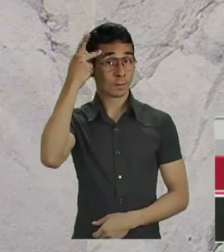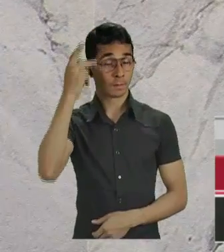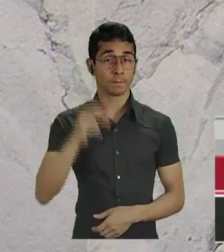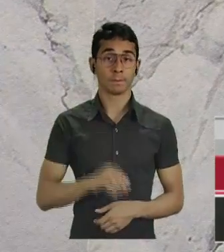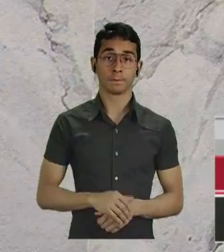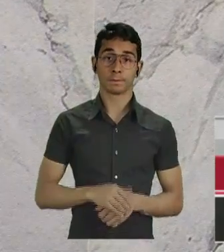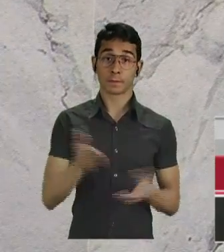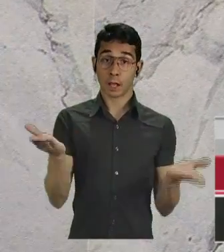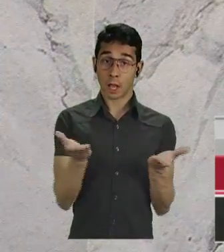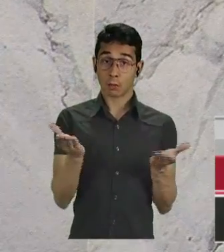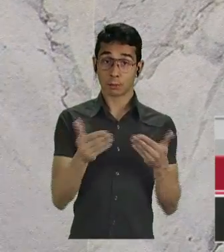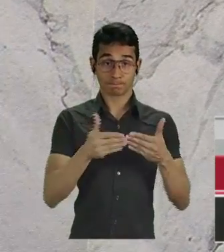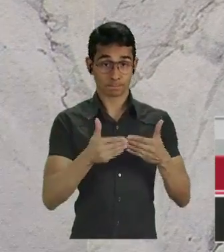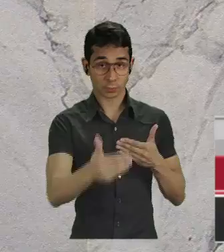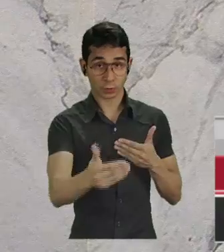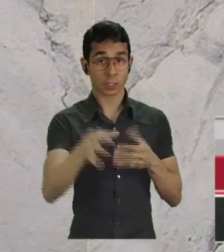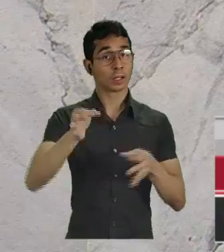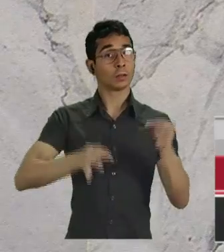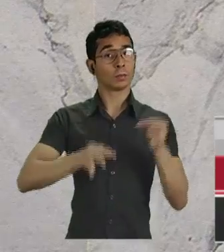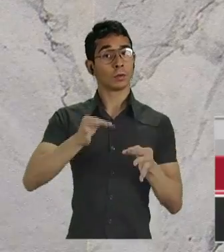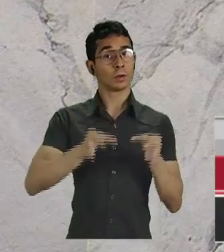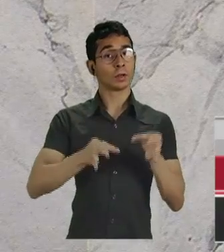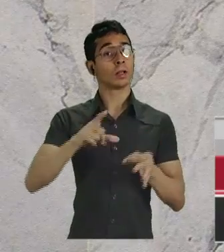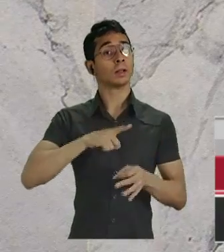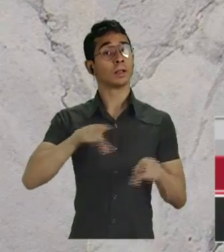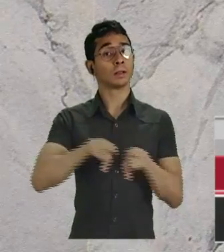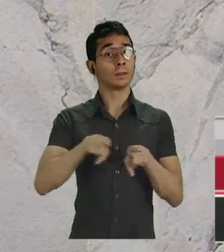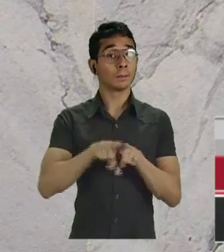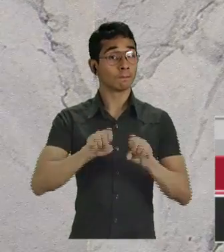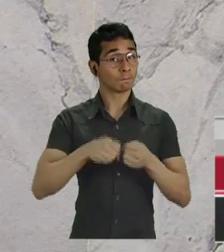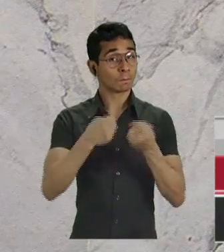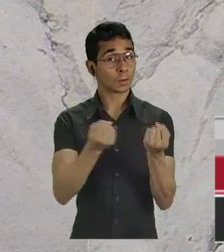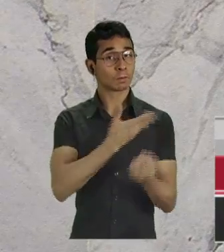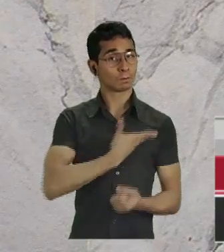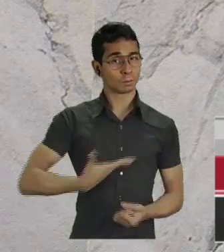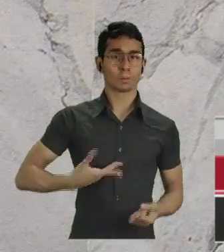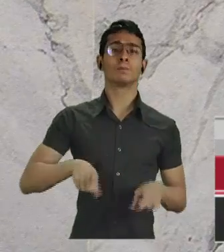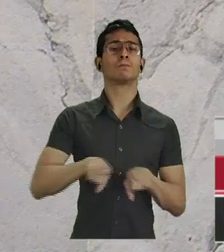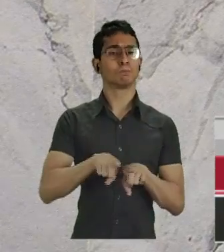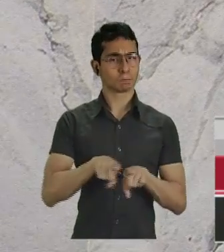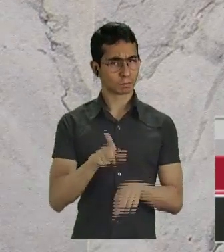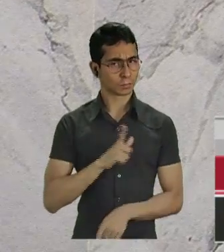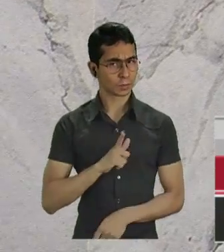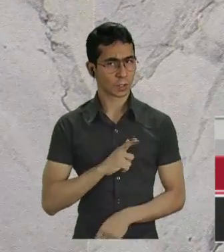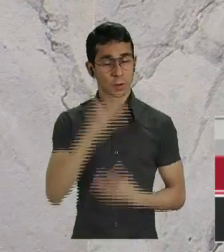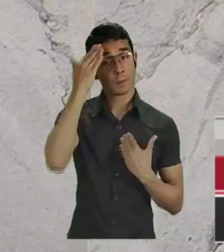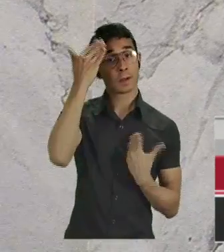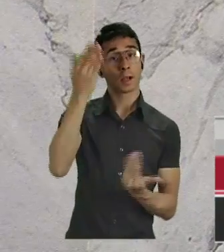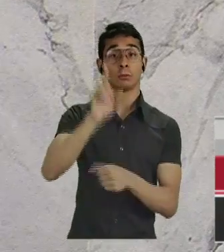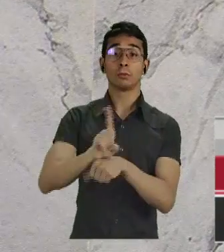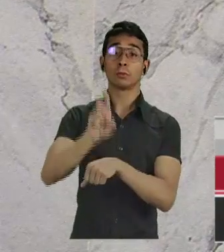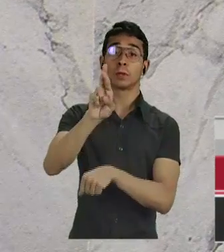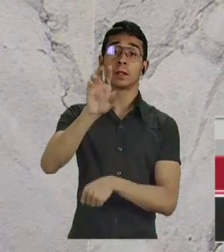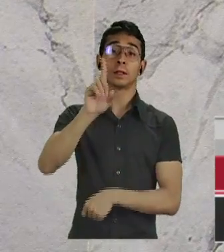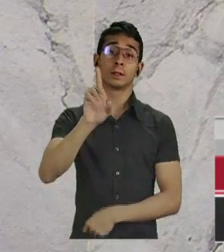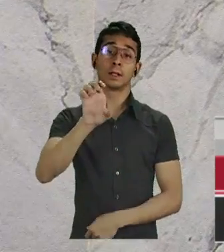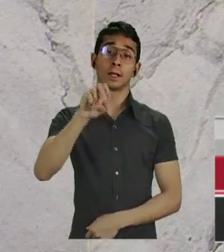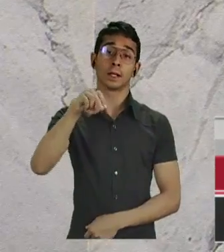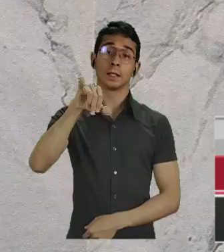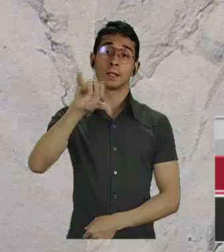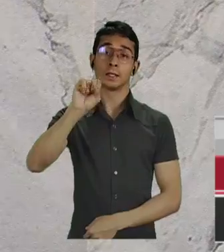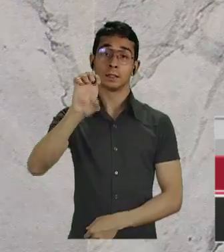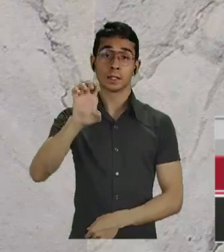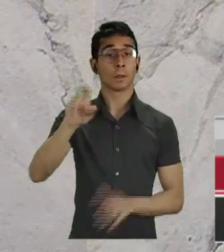de justiça consta conta também com uma defensoria pública agradecer a doutora denise que será a defensora destacada no tribunal